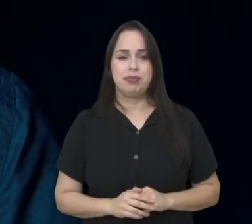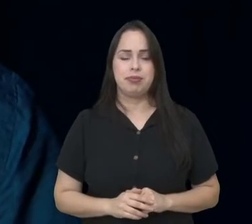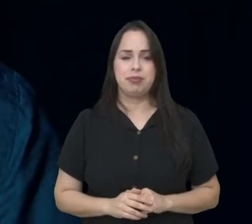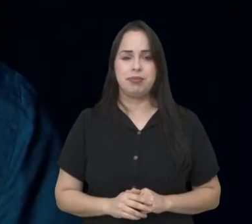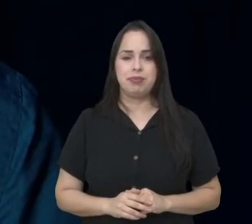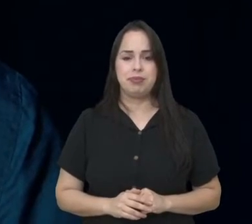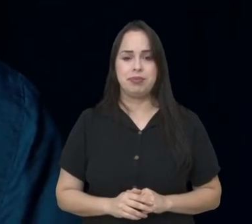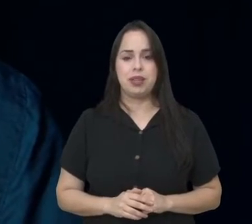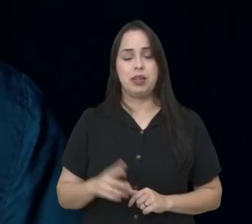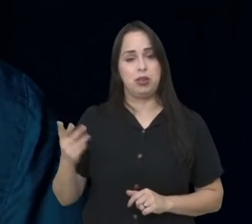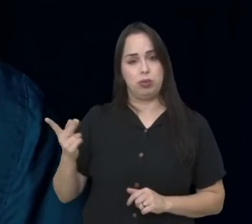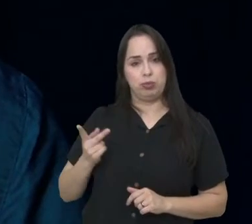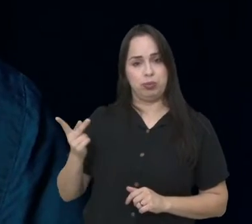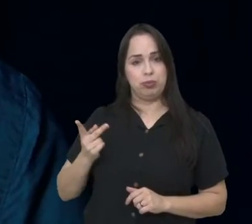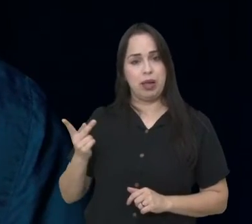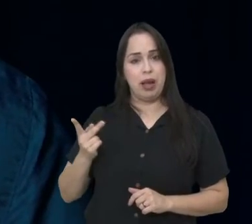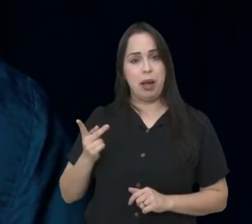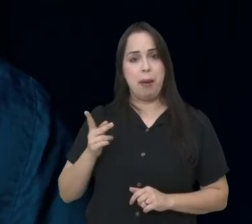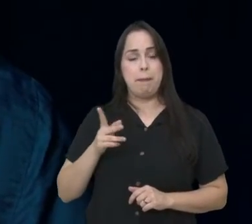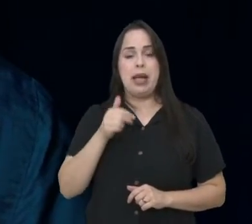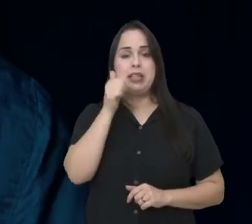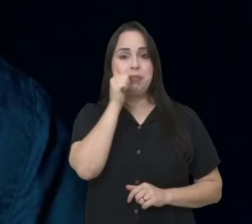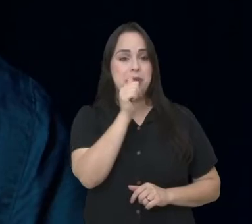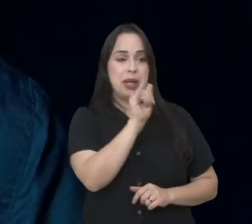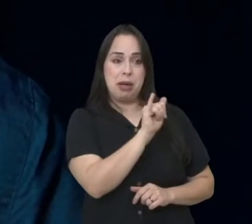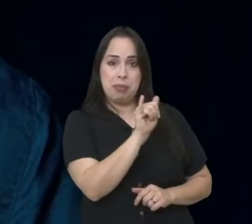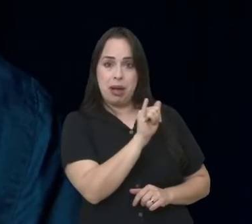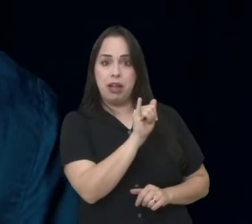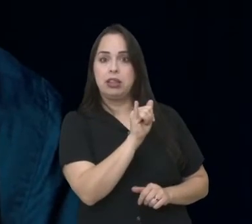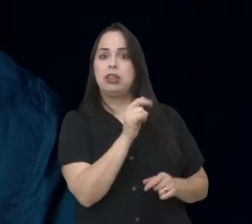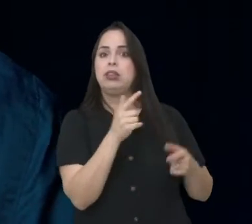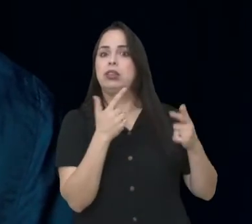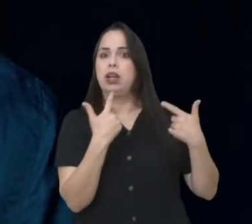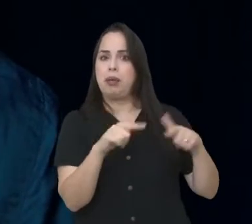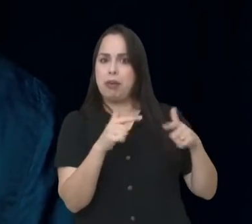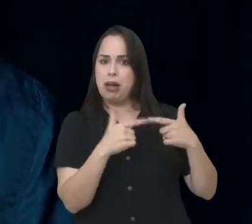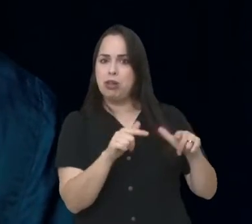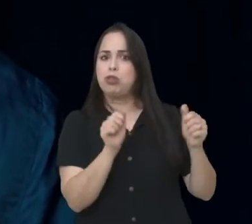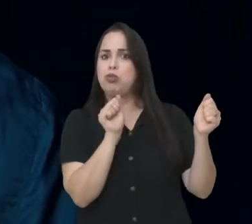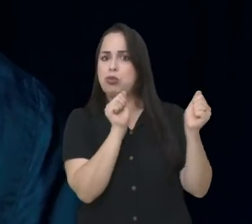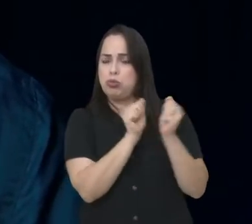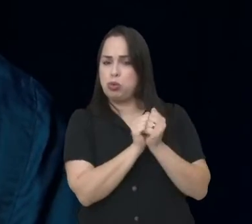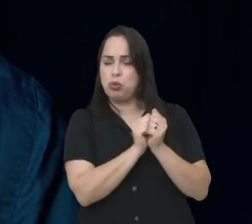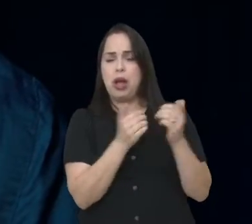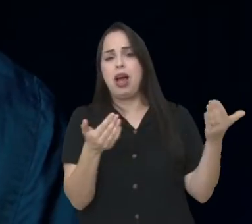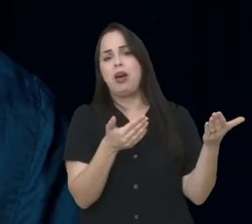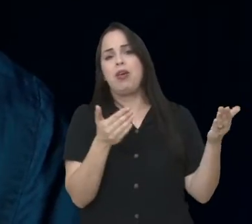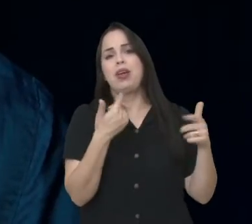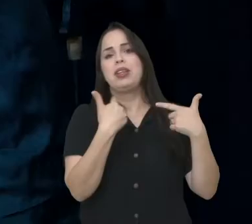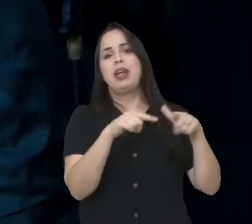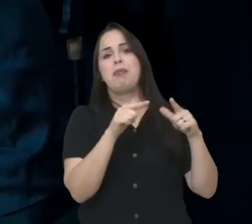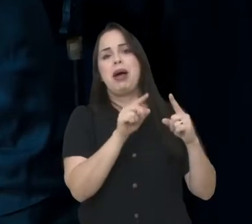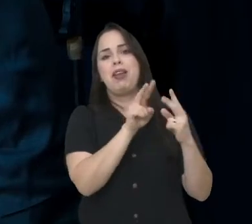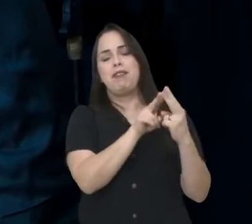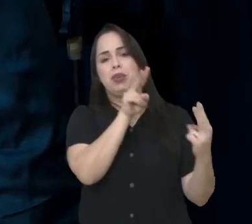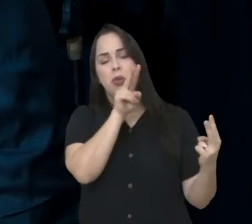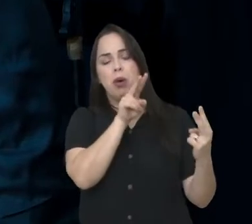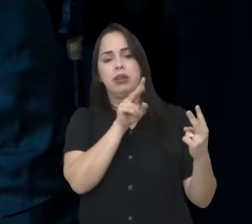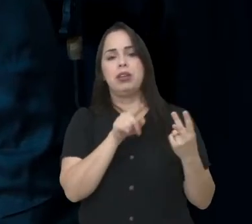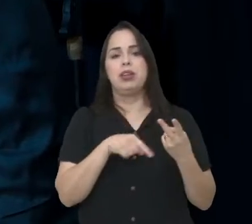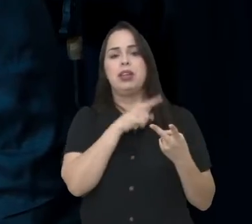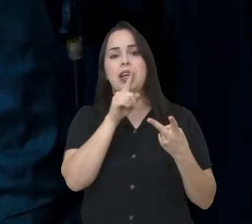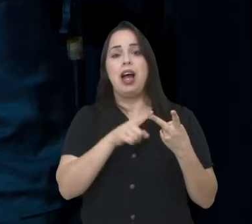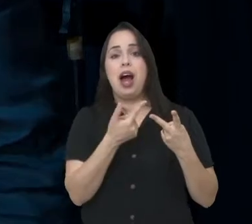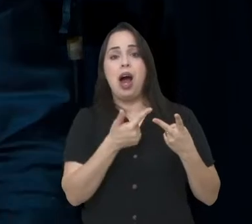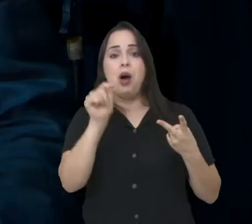só o meu irmão, mas a minha irmã trabalhou muito tempo com a gente, até faz coisas online agora. A minha outra irmã